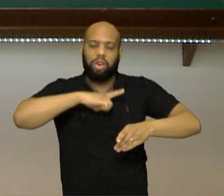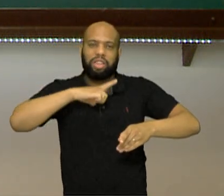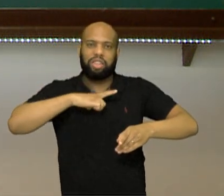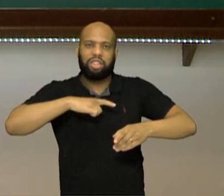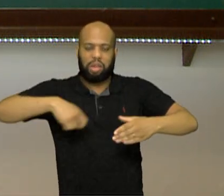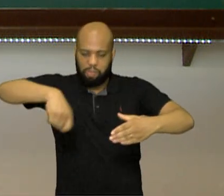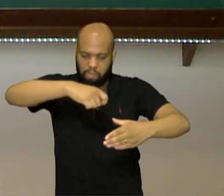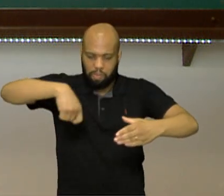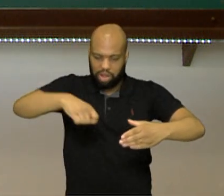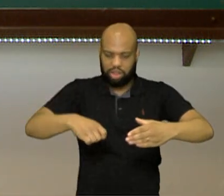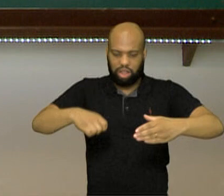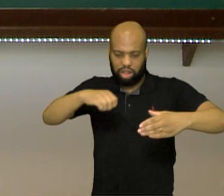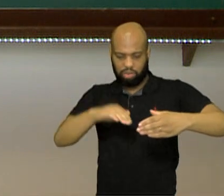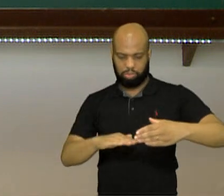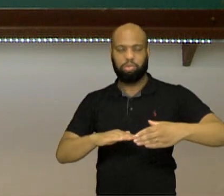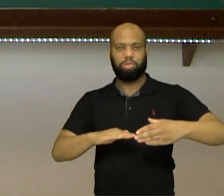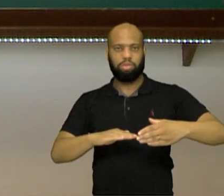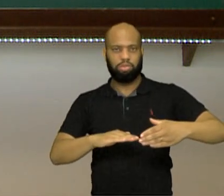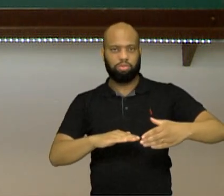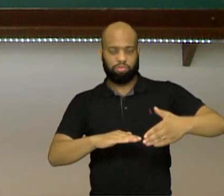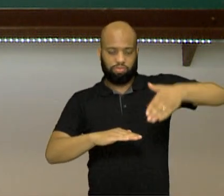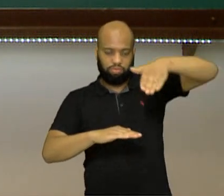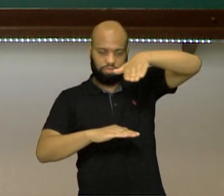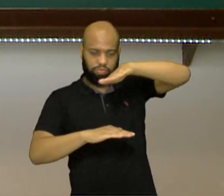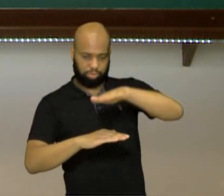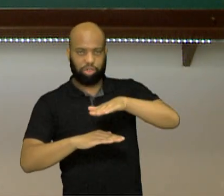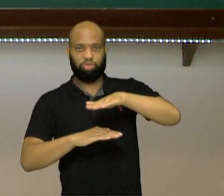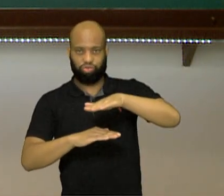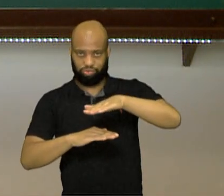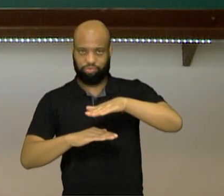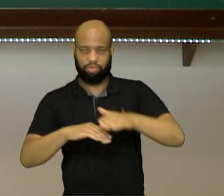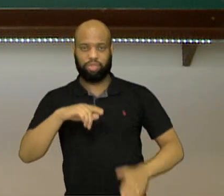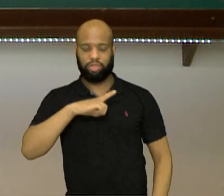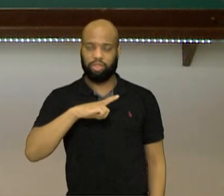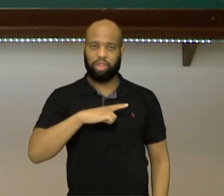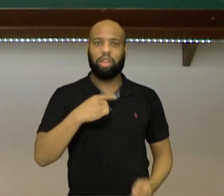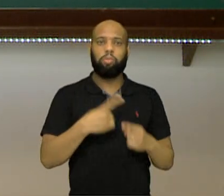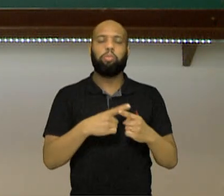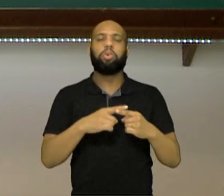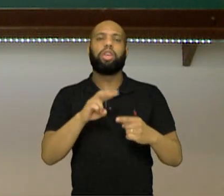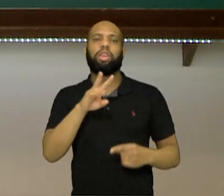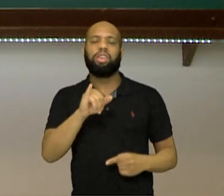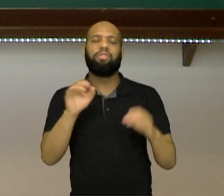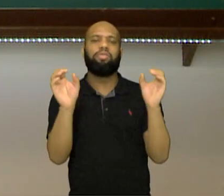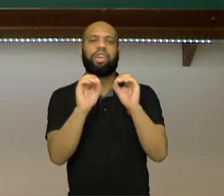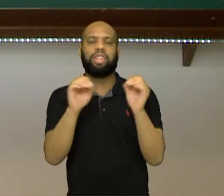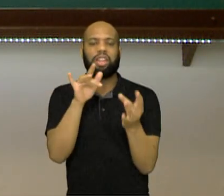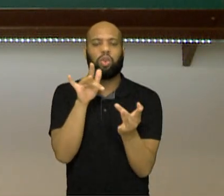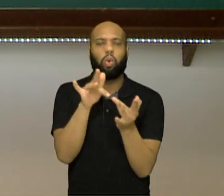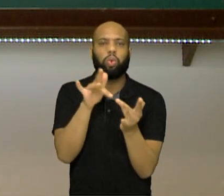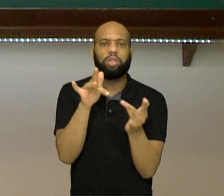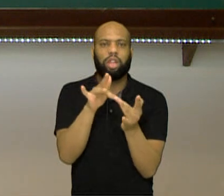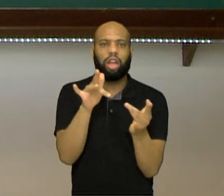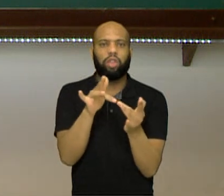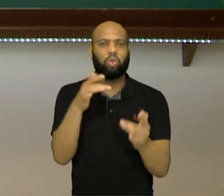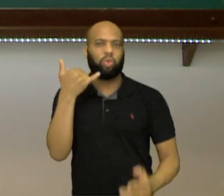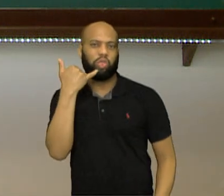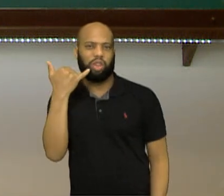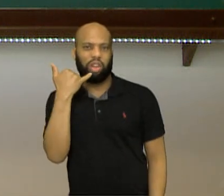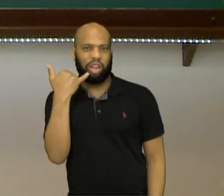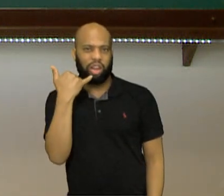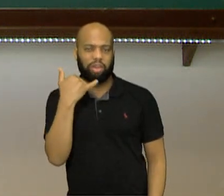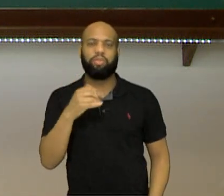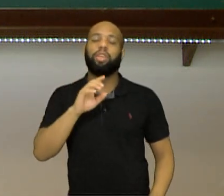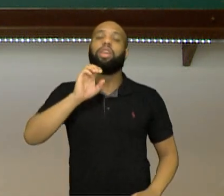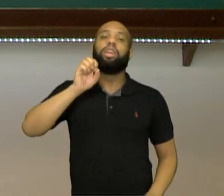grossa, para não ter contato nenhum elétrico entre o celular e a panela. Coloca o celular dentro da panela, tampa a